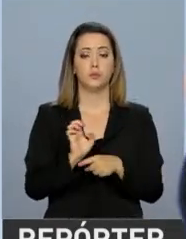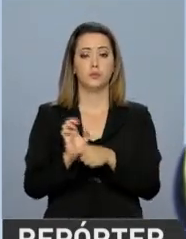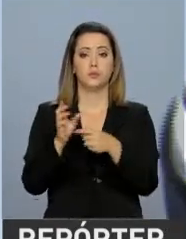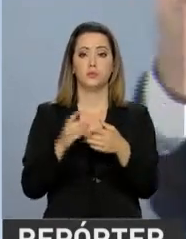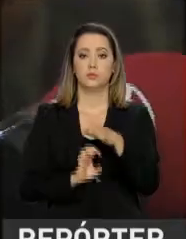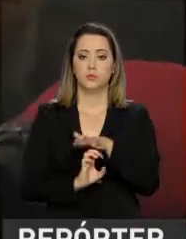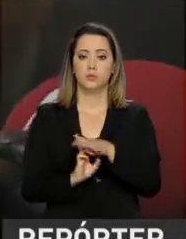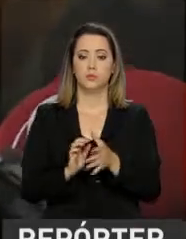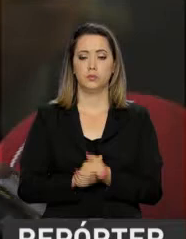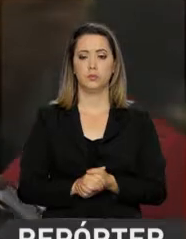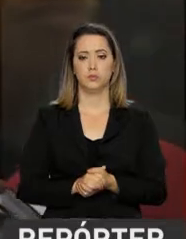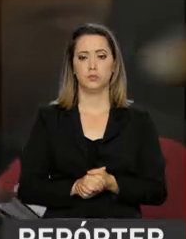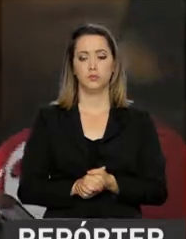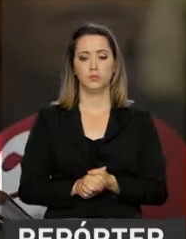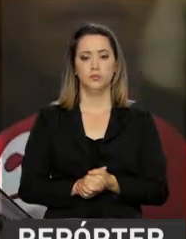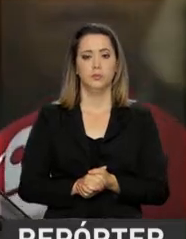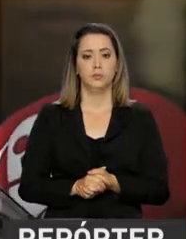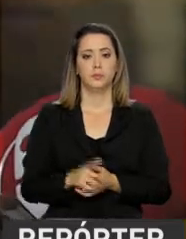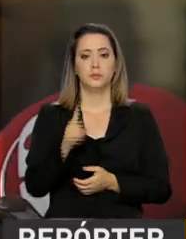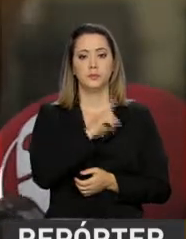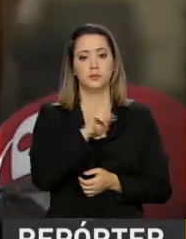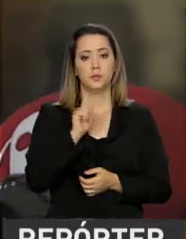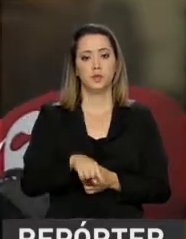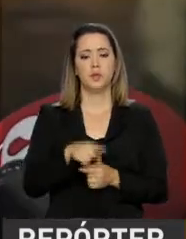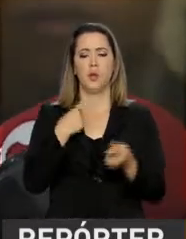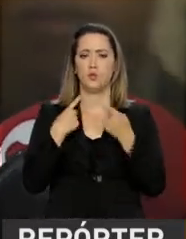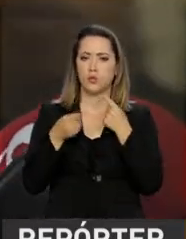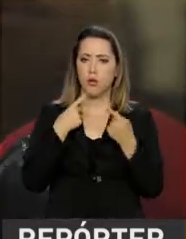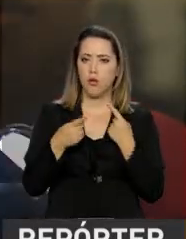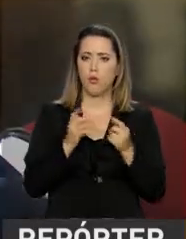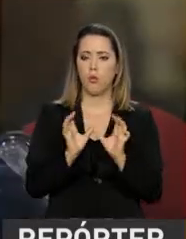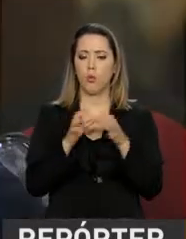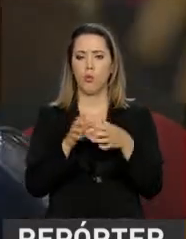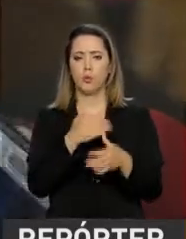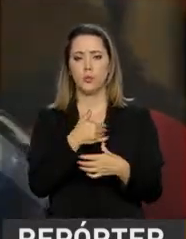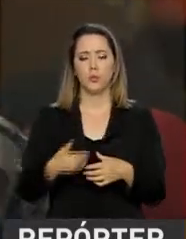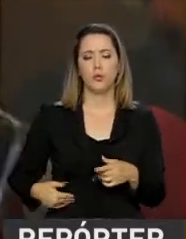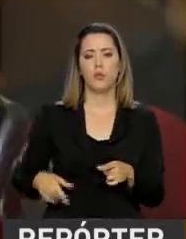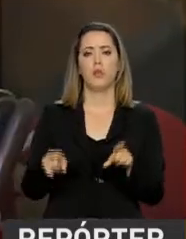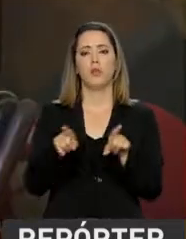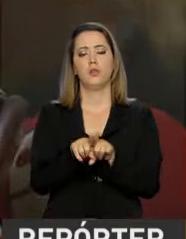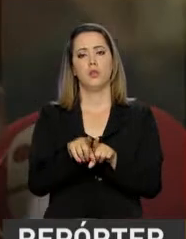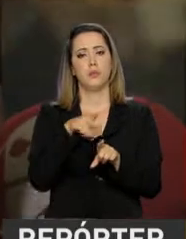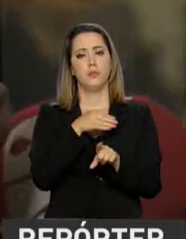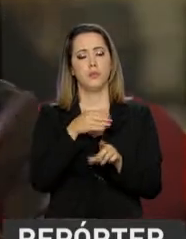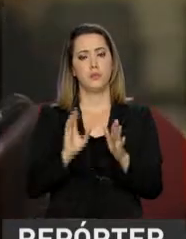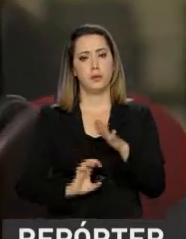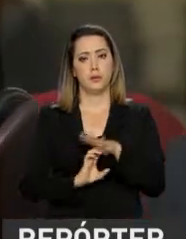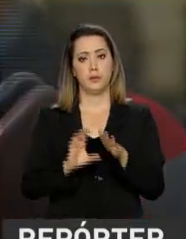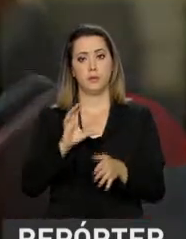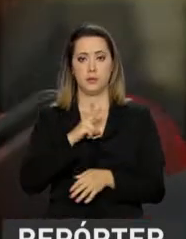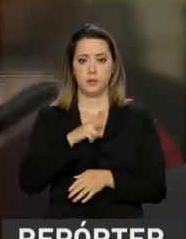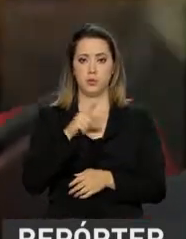e nas empresas aqui um trabalho exatamente discussão entre o setor público eo setor privado visando o recolhimento de sugestões